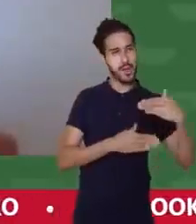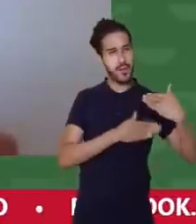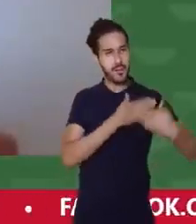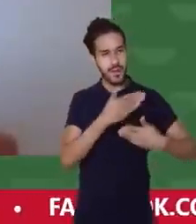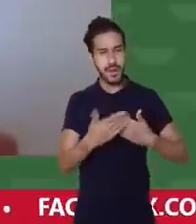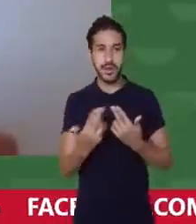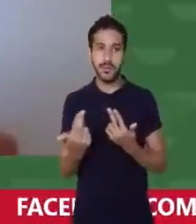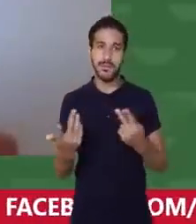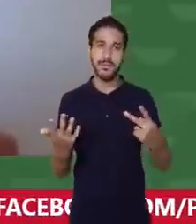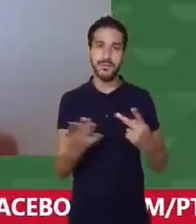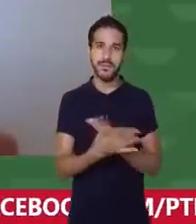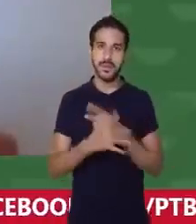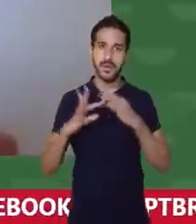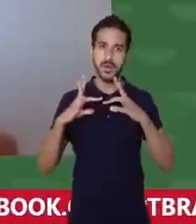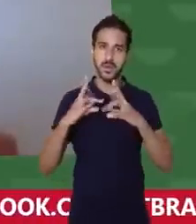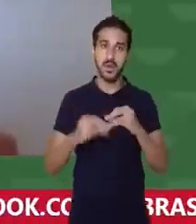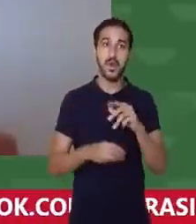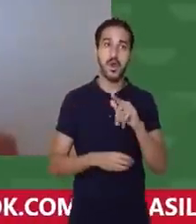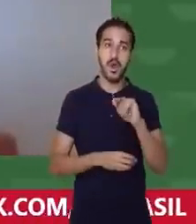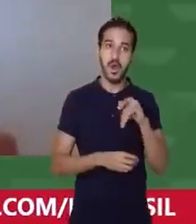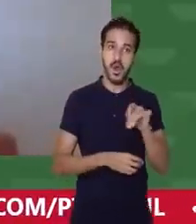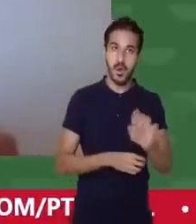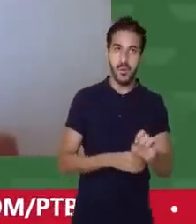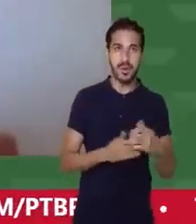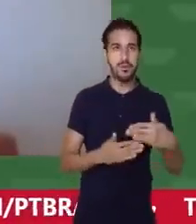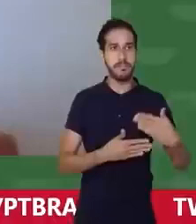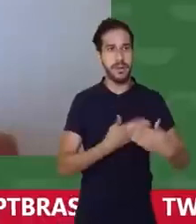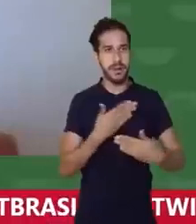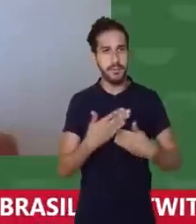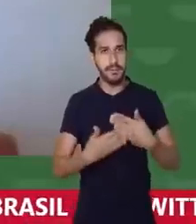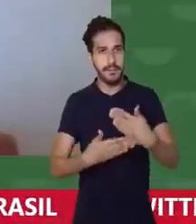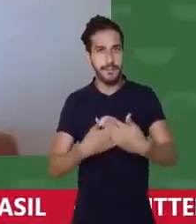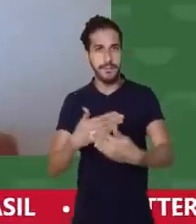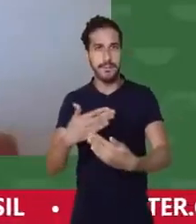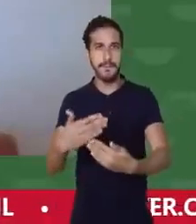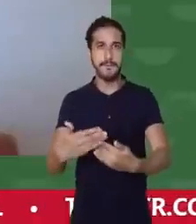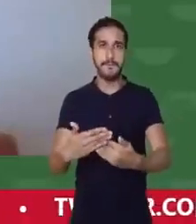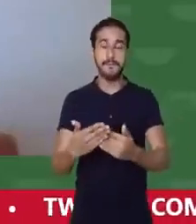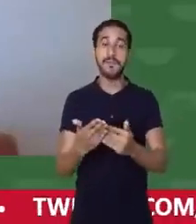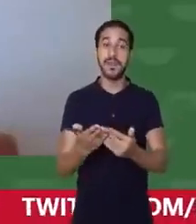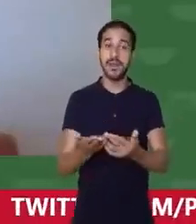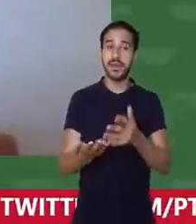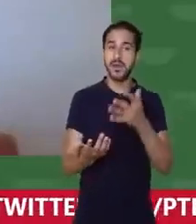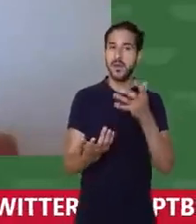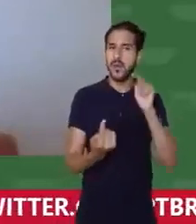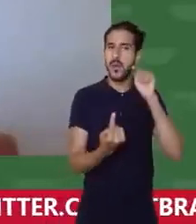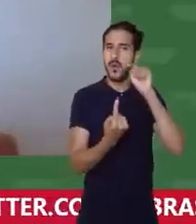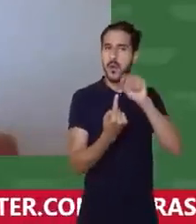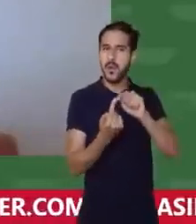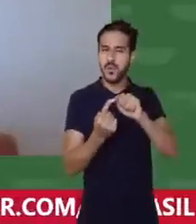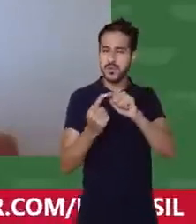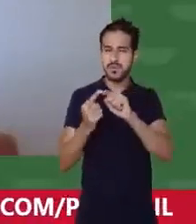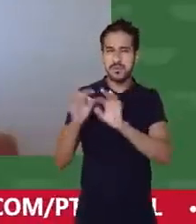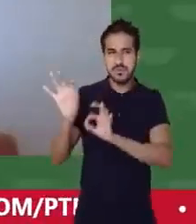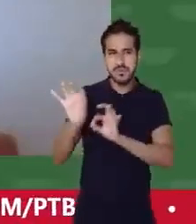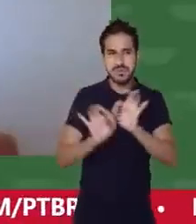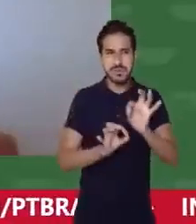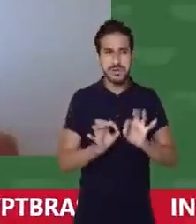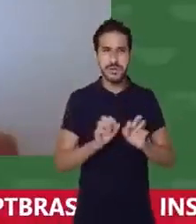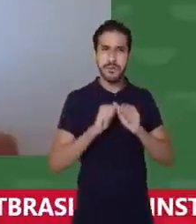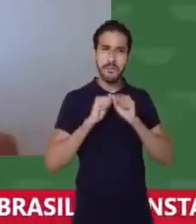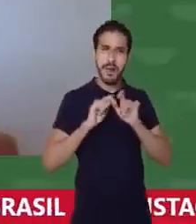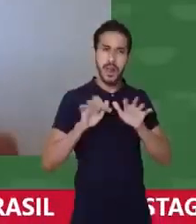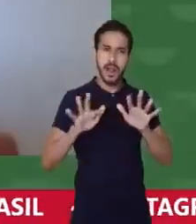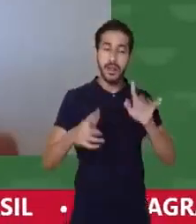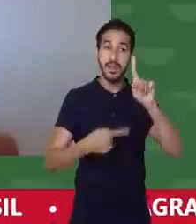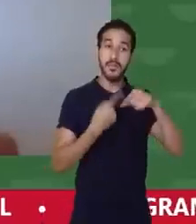Aliás, como acontece com todos os golpes, eles são um processo. Eles querem sistematicamente se